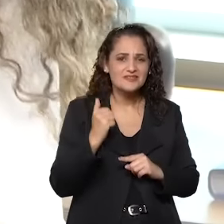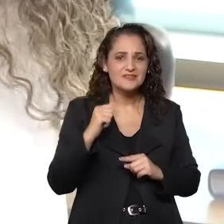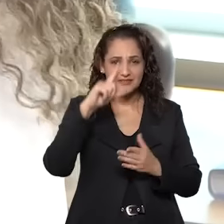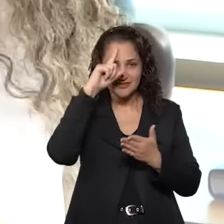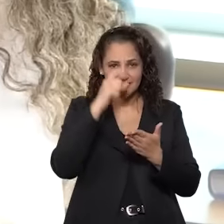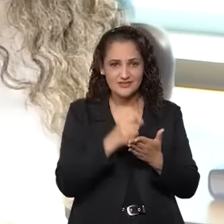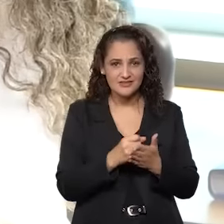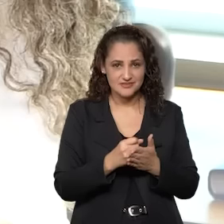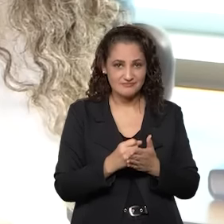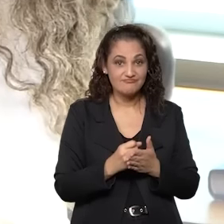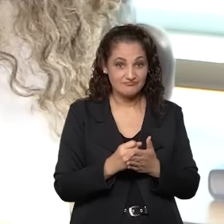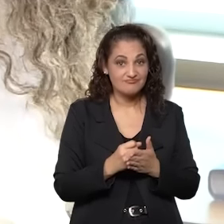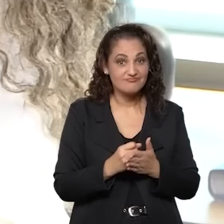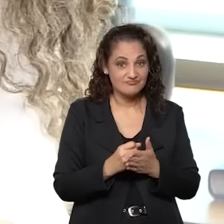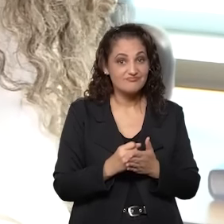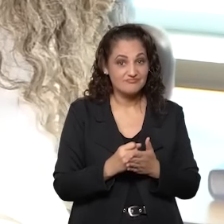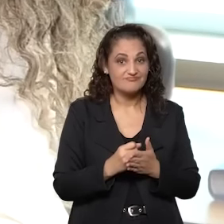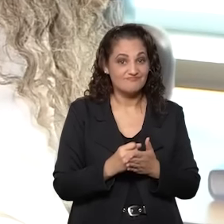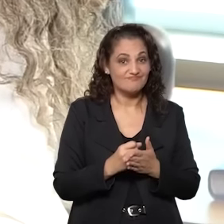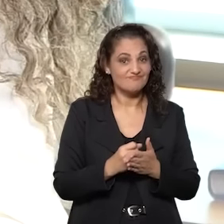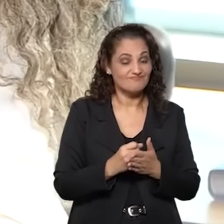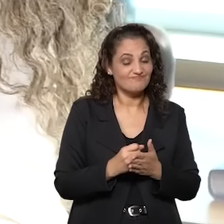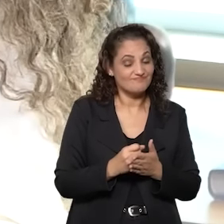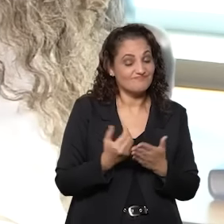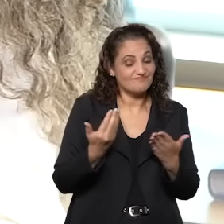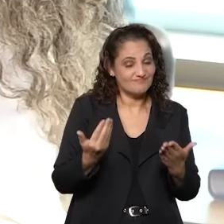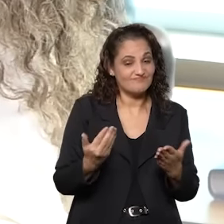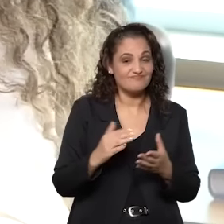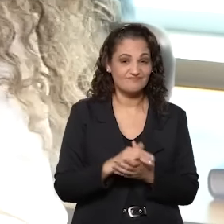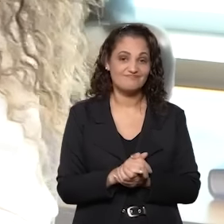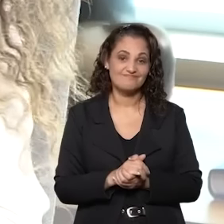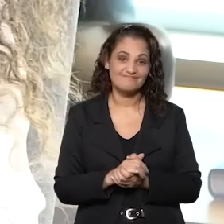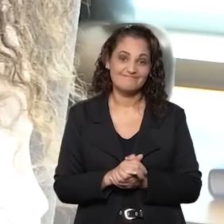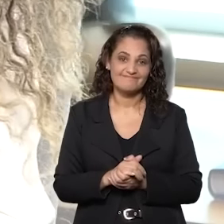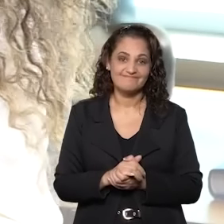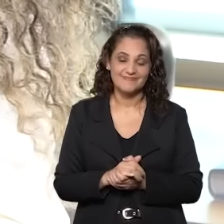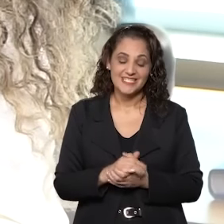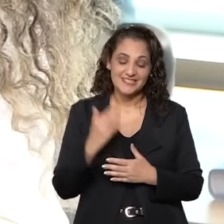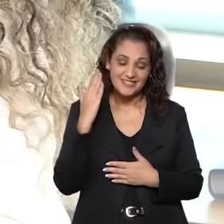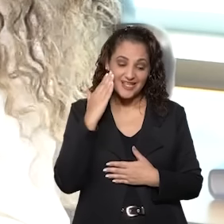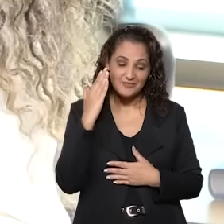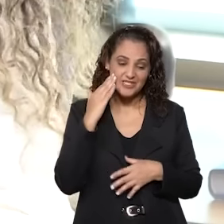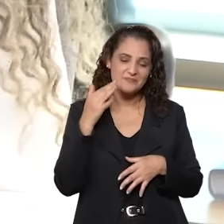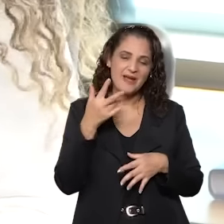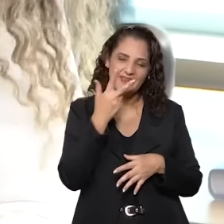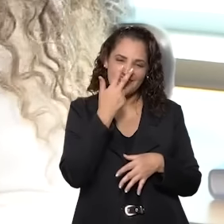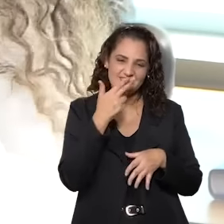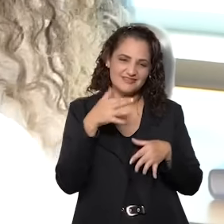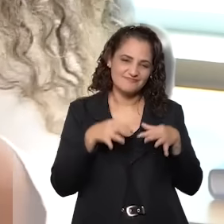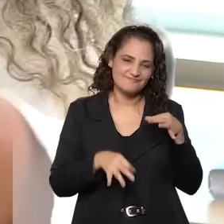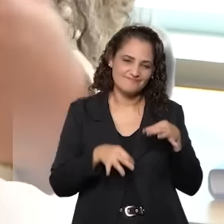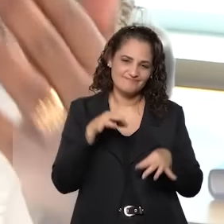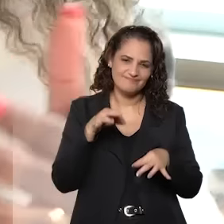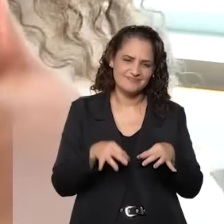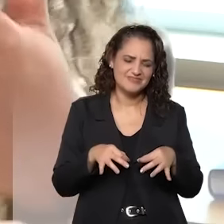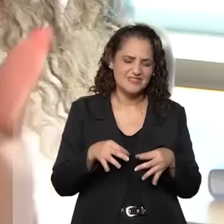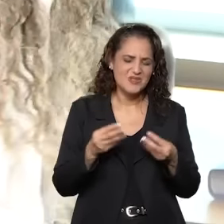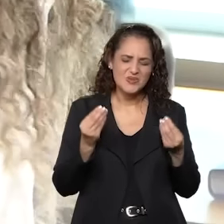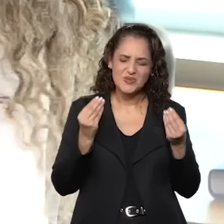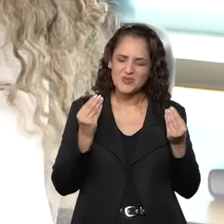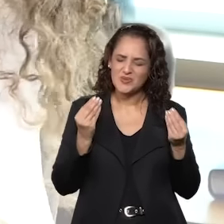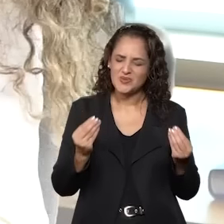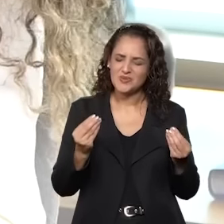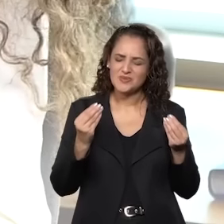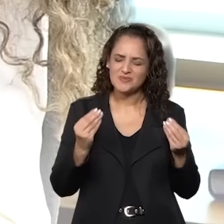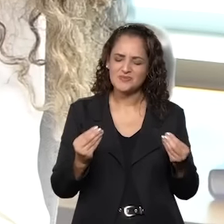nessa informação eh e eu olho para isso eu falo que absurdo mas também a gente precisa se acolher né de falar assim OK somos vítimas né